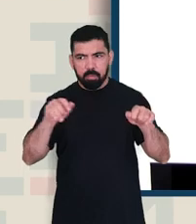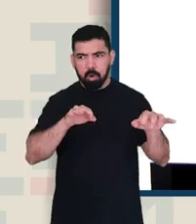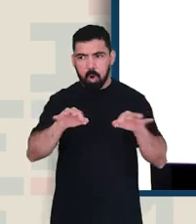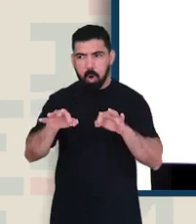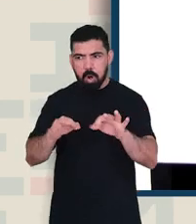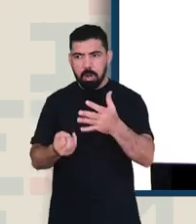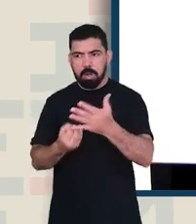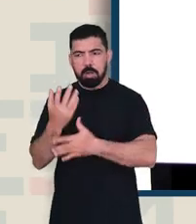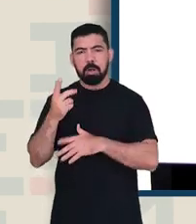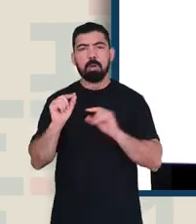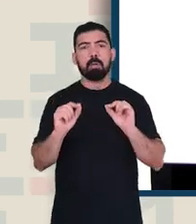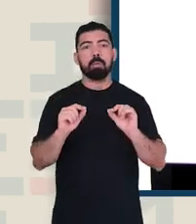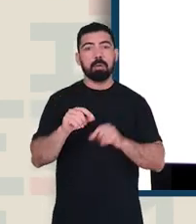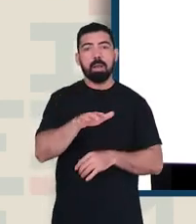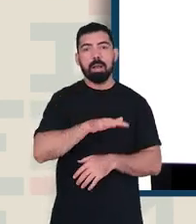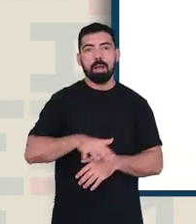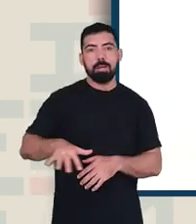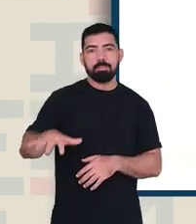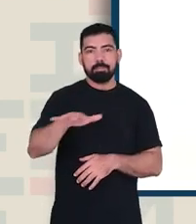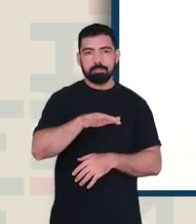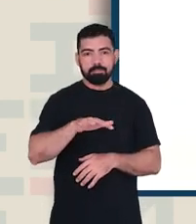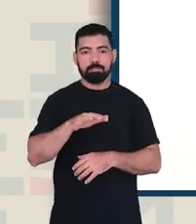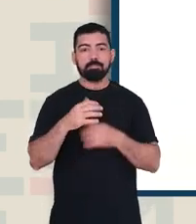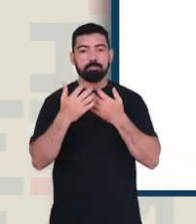para criar uma espécie de